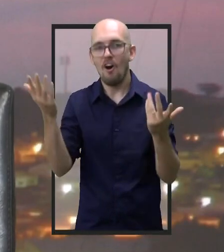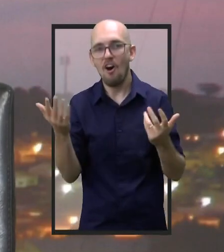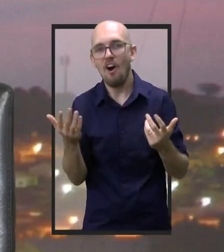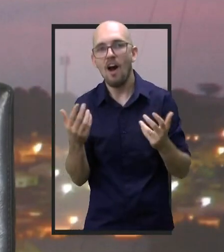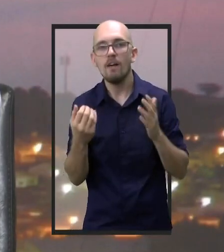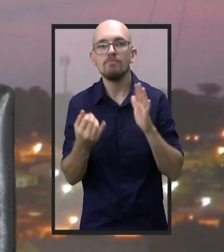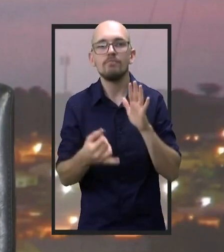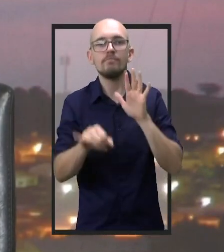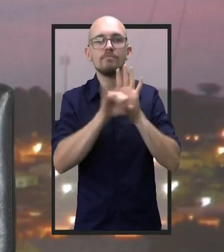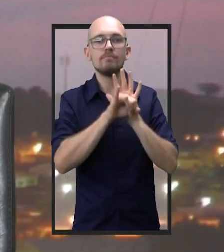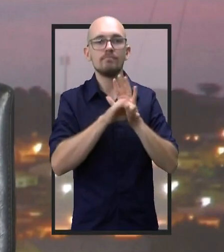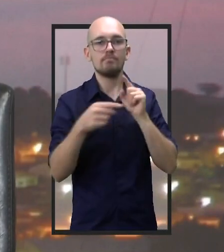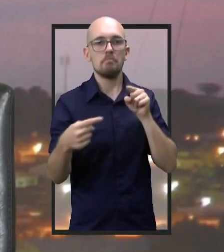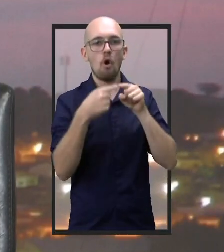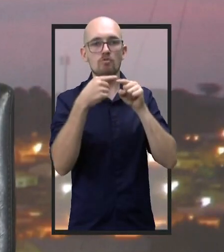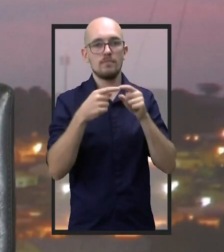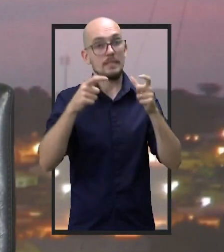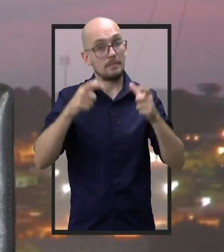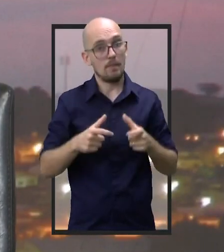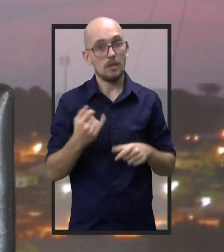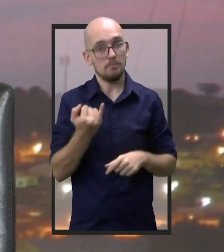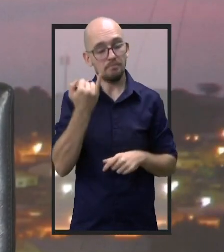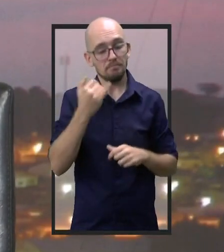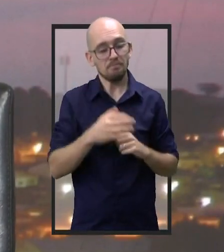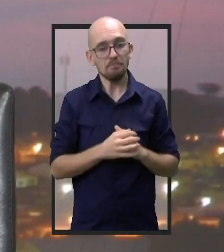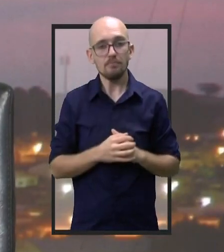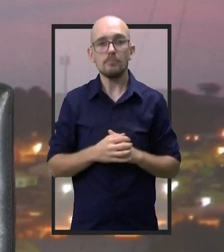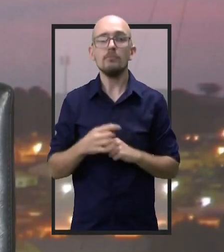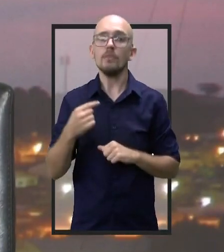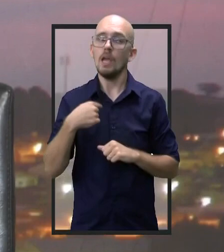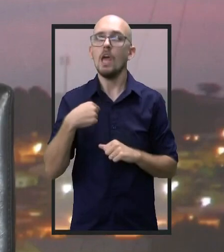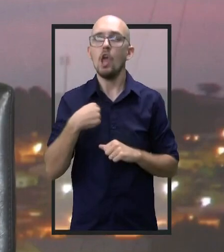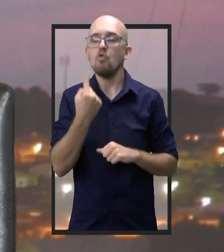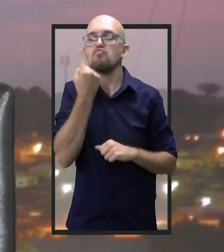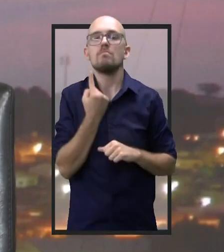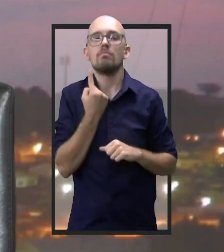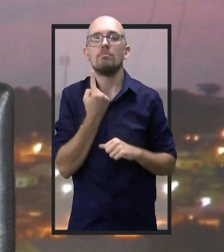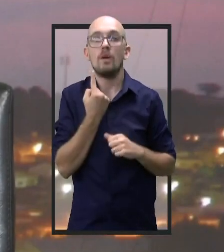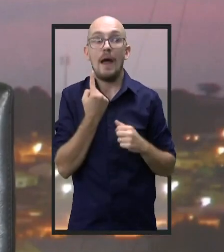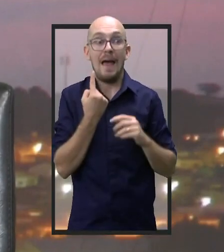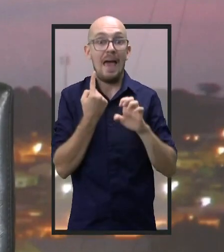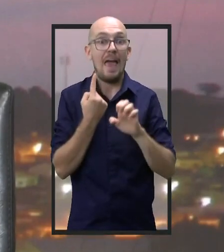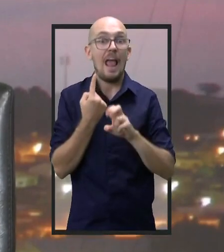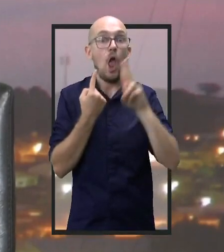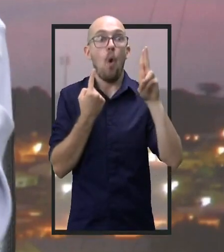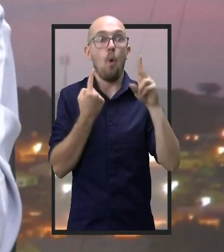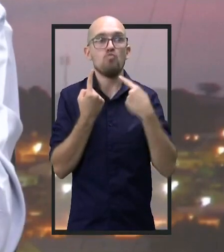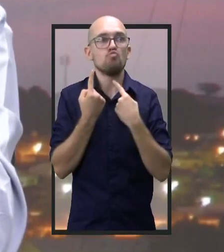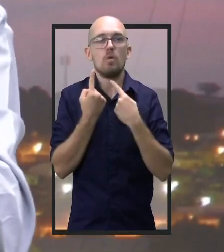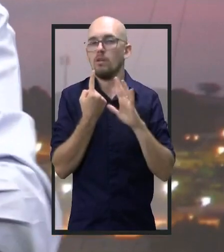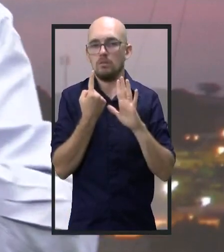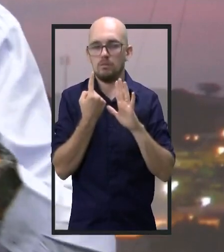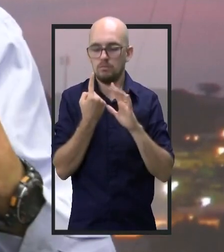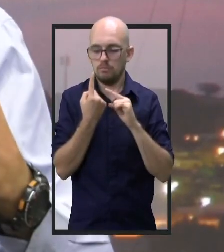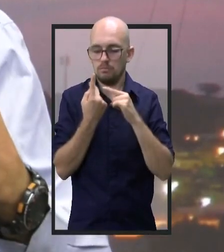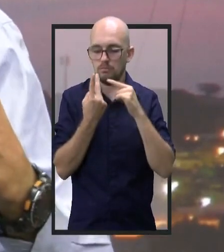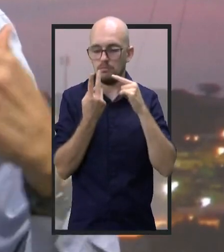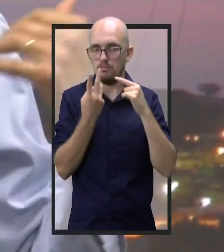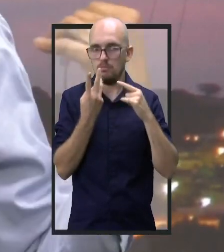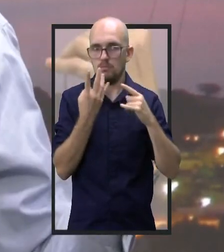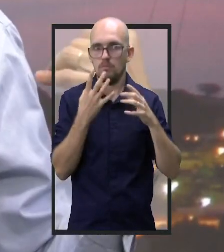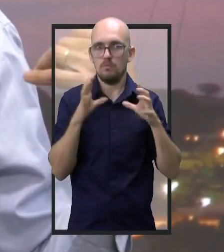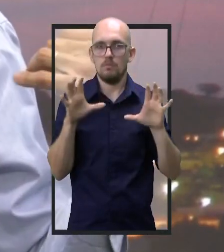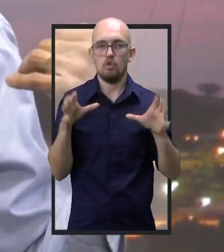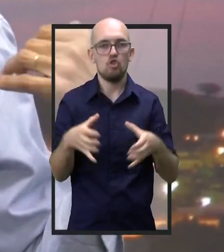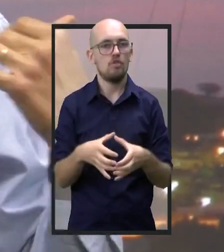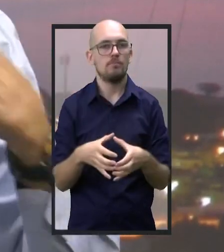uma identidade adequada. Esse é o espaço. Então, eu sou um entre, não sou eu, né? Um entre com a minha organização e o nosso time que